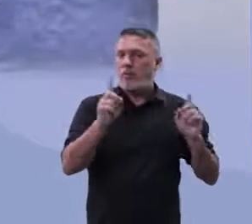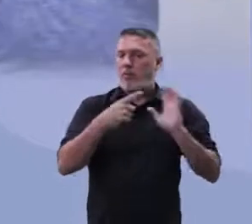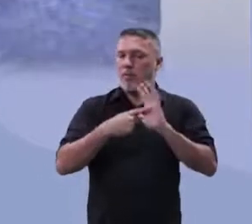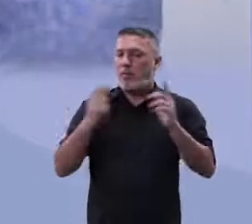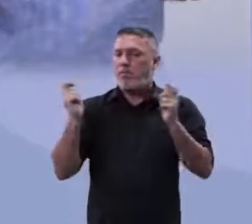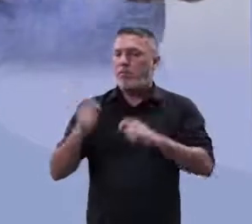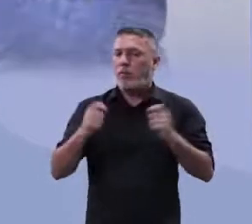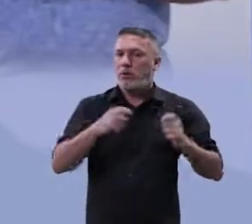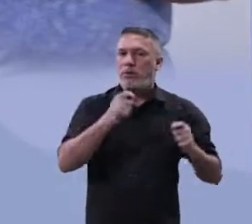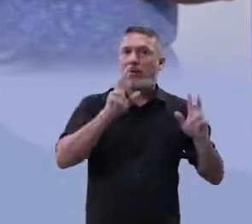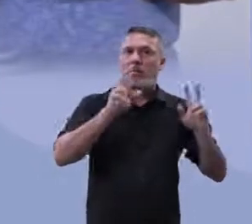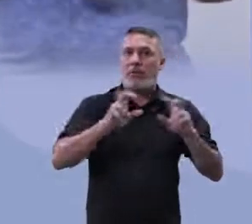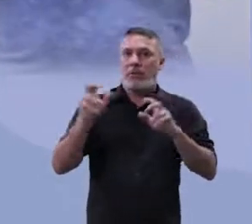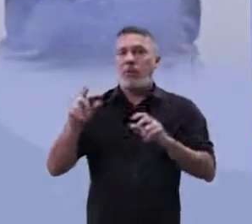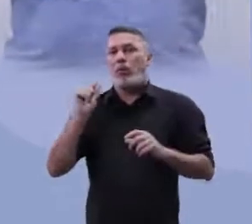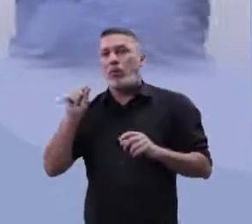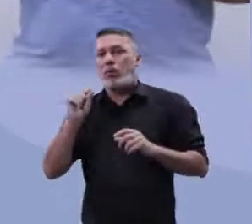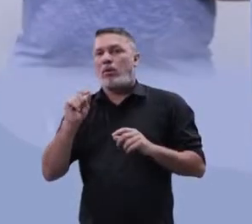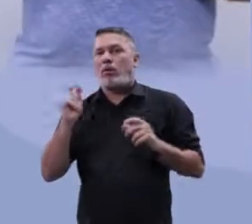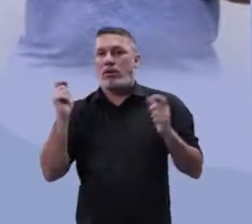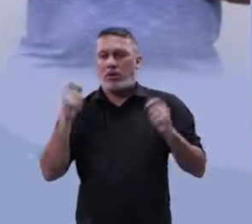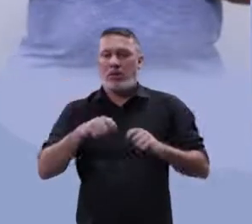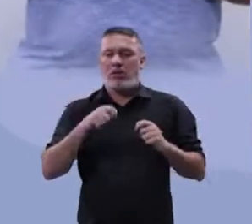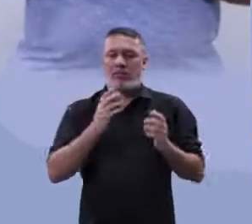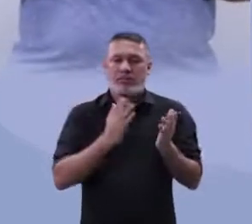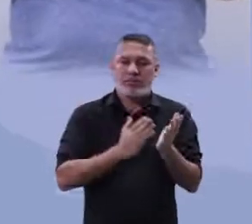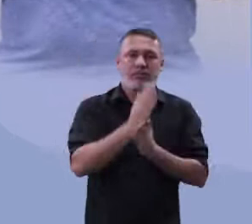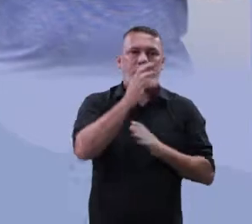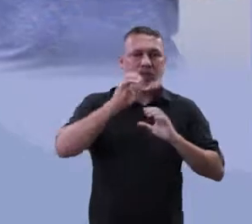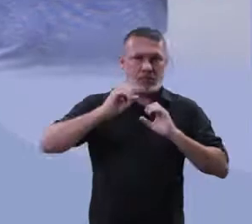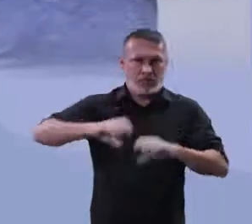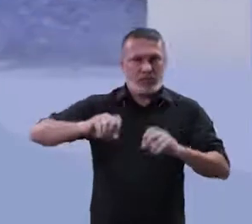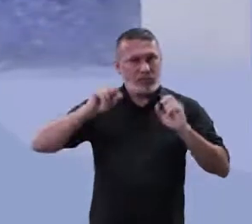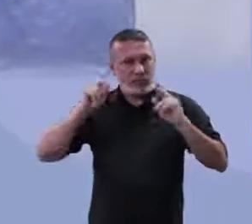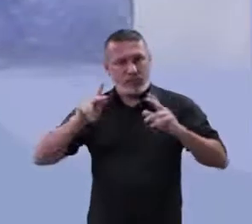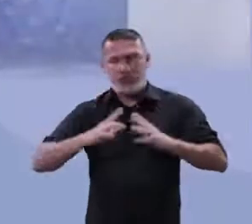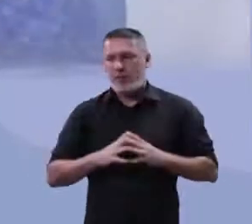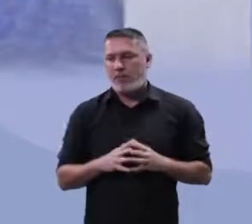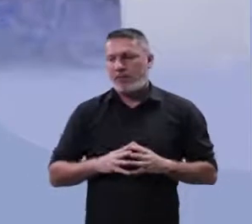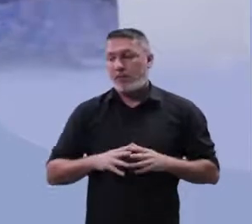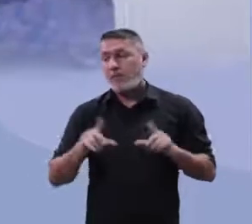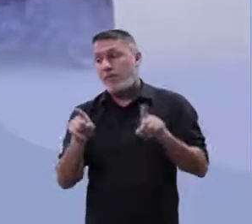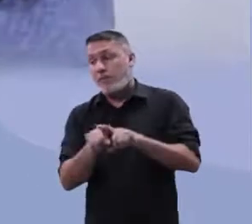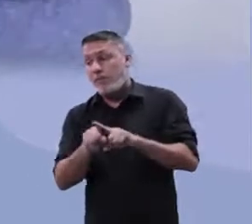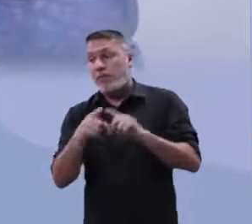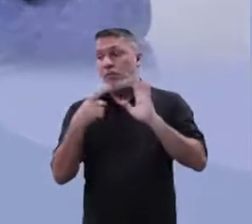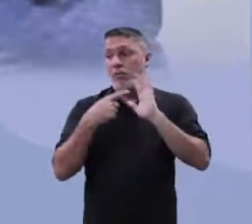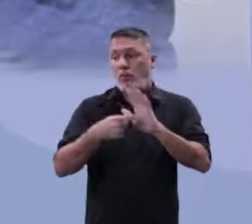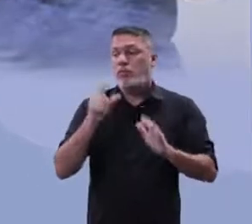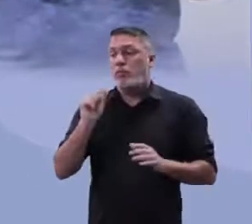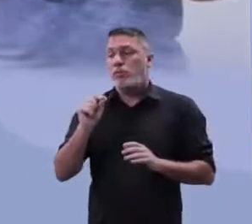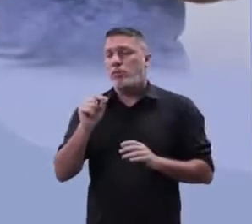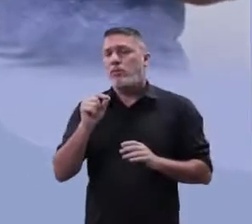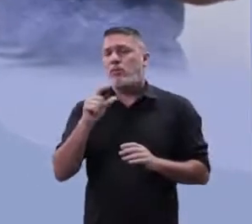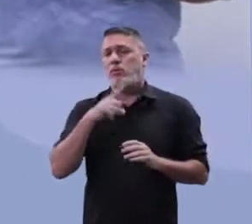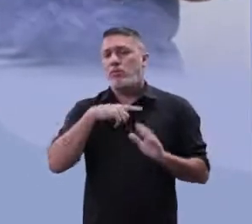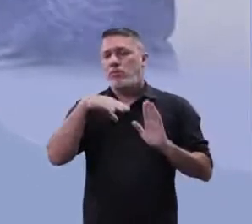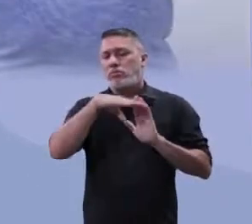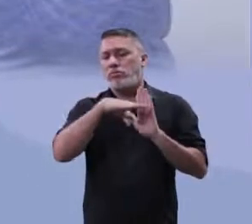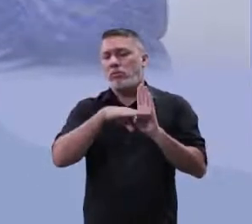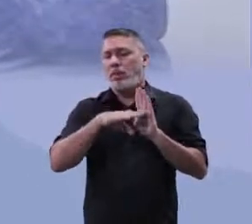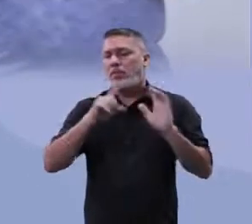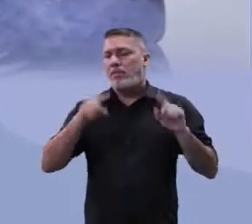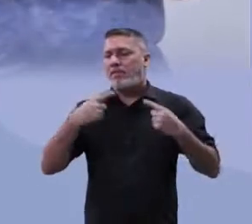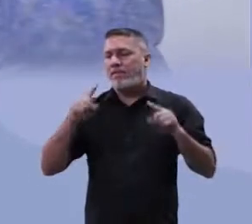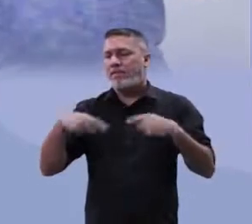mostrando possibilidades temáticas que podem cair dentro desse eixo educação. Ok? Nós vamos mostrar para vocês hoje quais